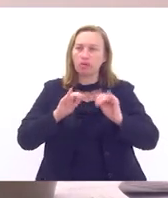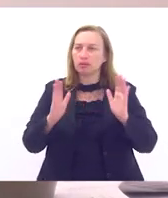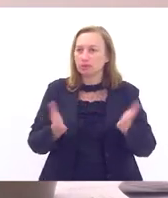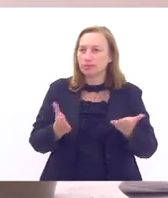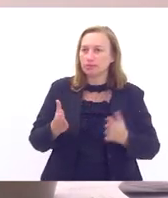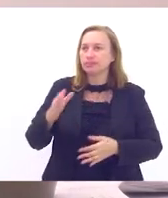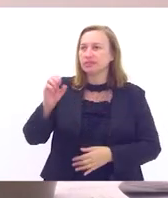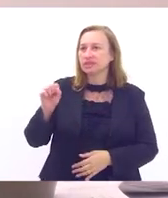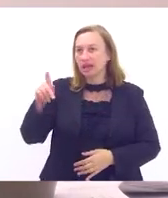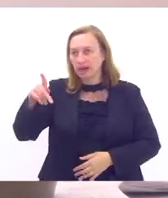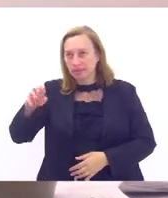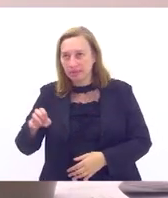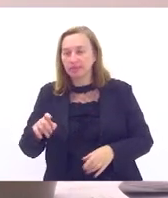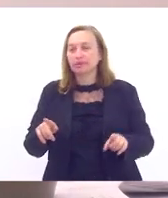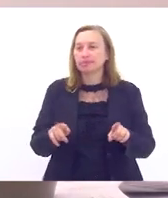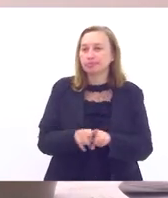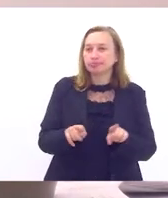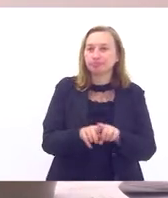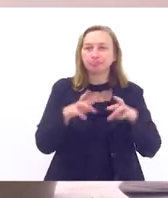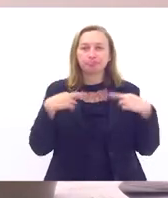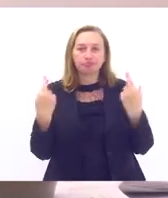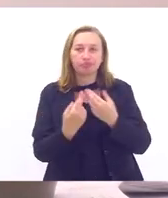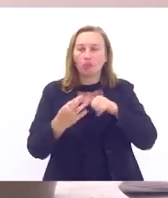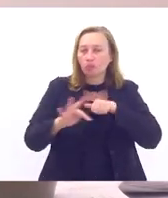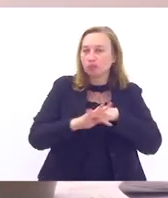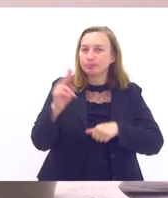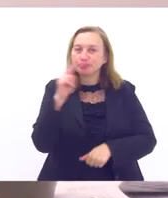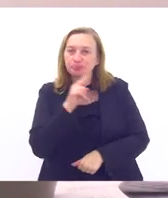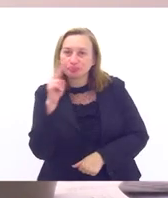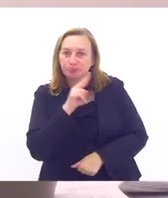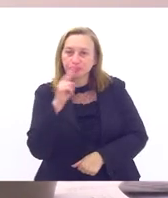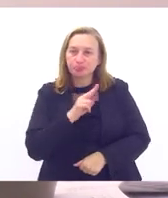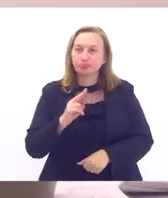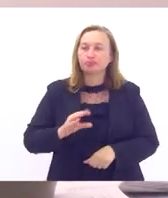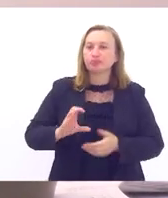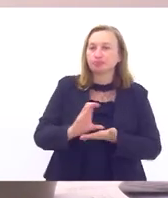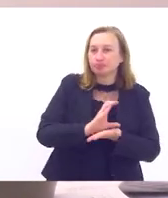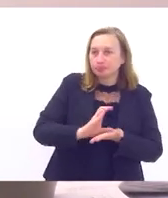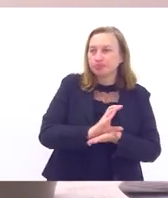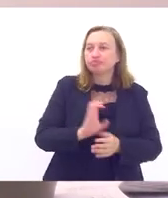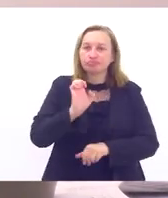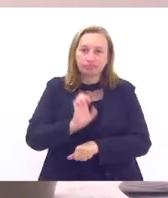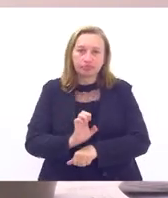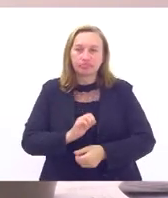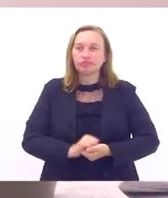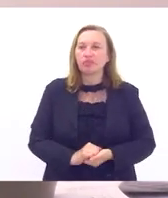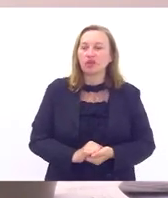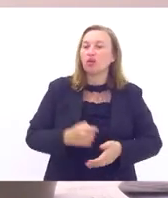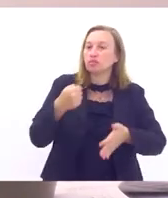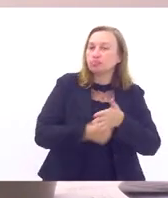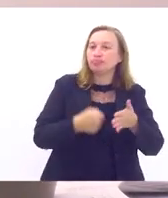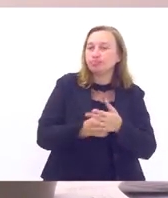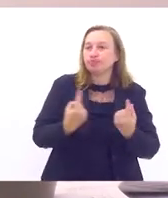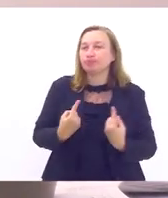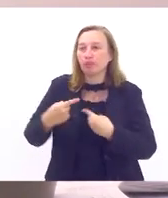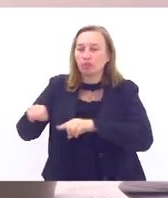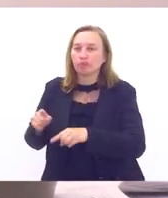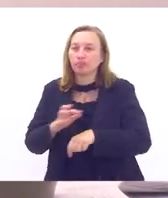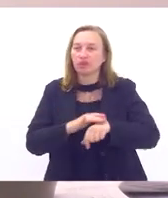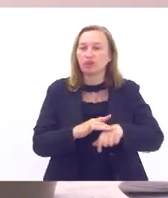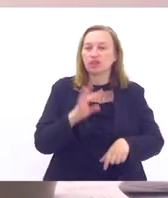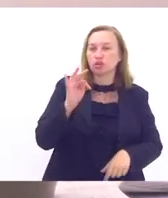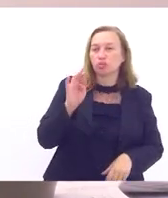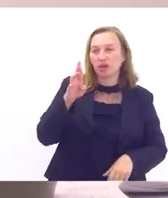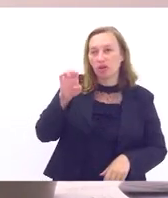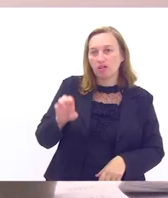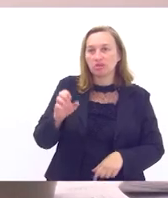né, afinal de contas, e a tal reunião técnica de urgência e o Conselho Estadual de Luta contra a Tuberculose do Estado do Rio de